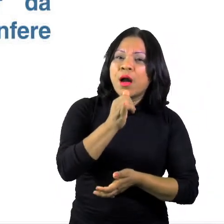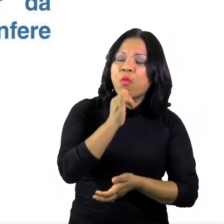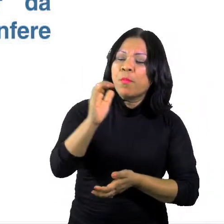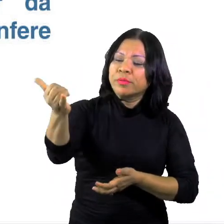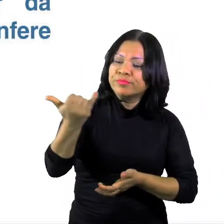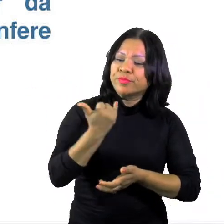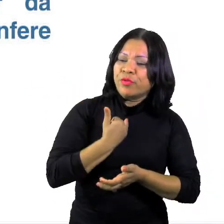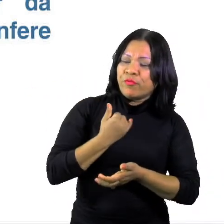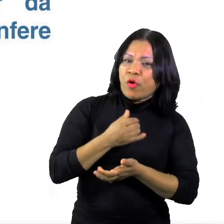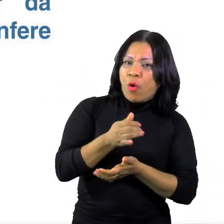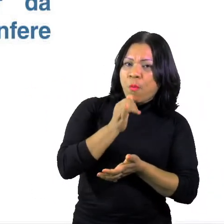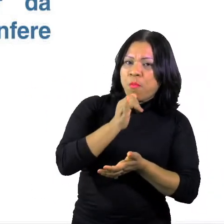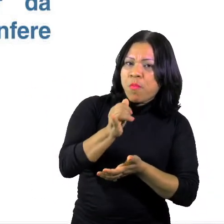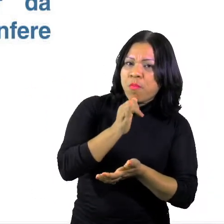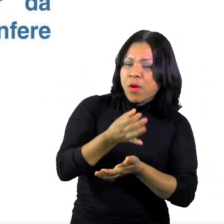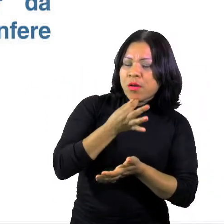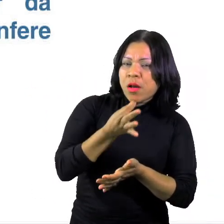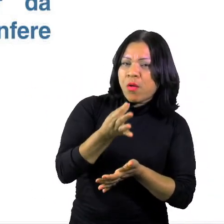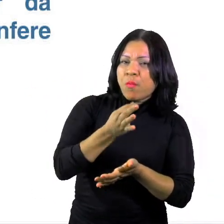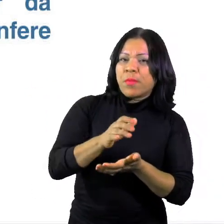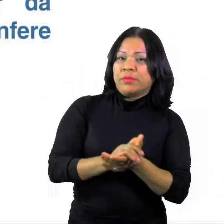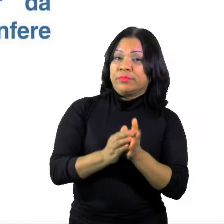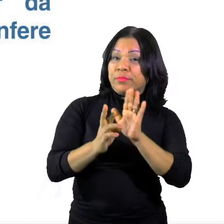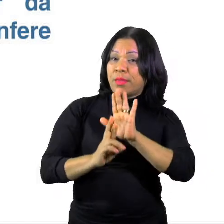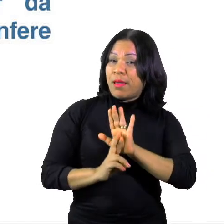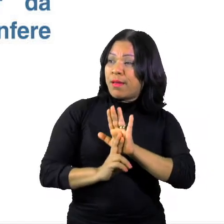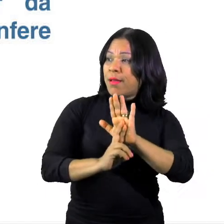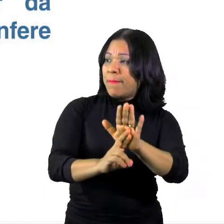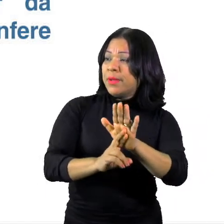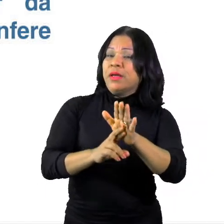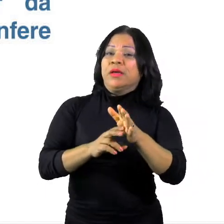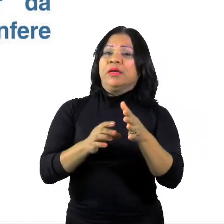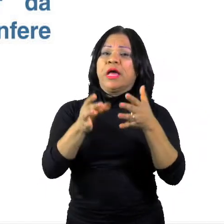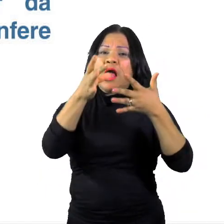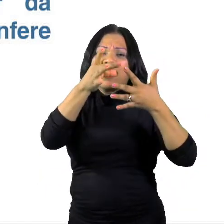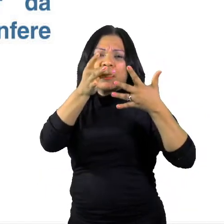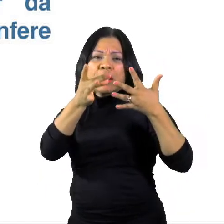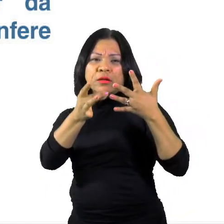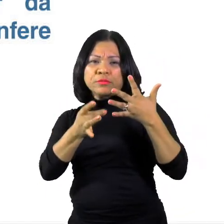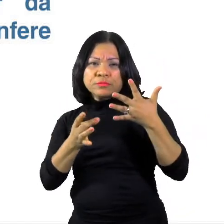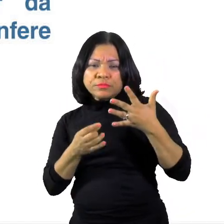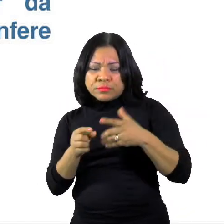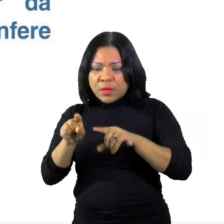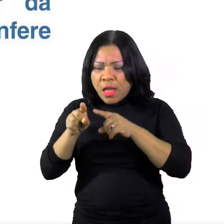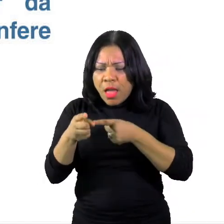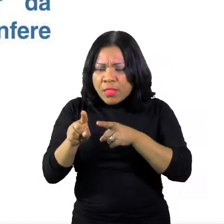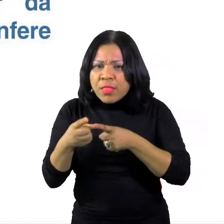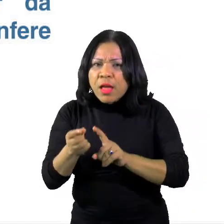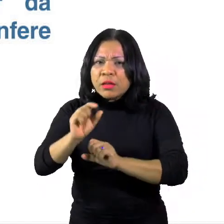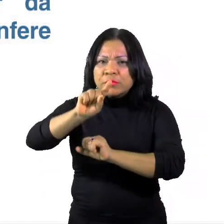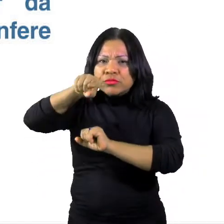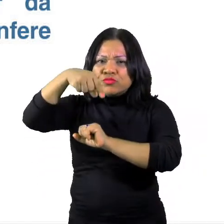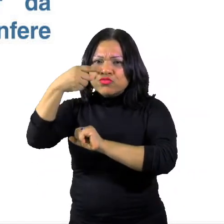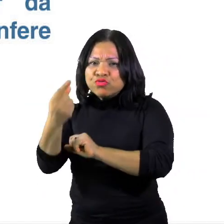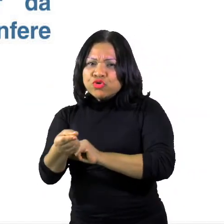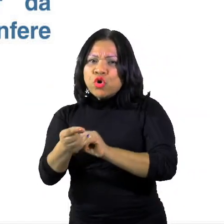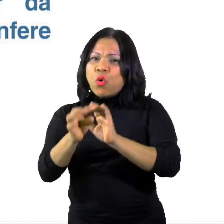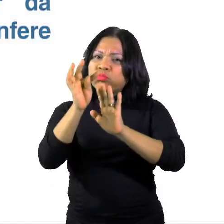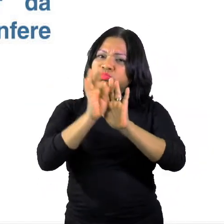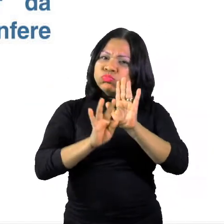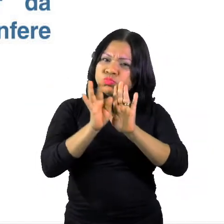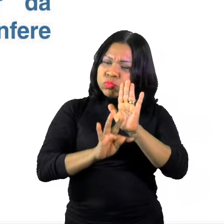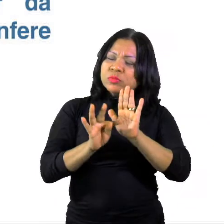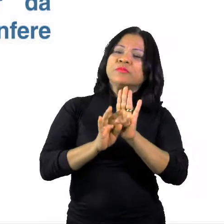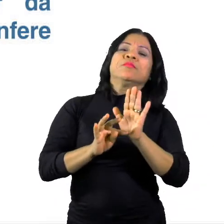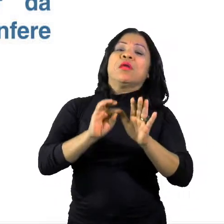argumenta lá no seu texto, que apresenta a descrição e análise de outras produções textuais ou não textuais. Em